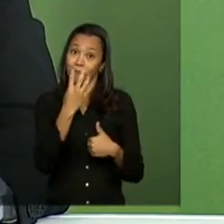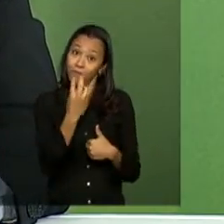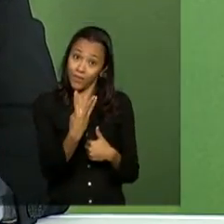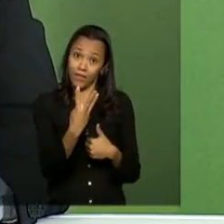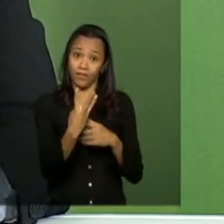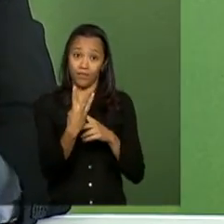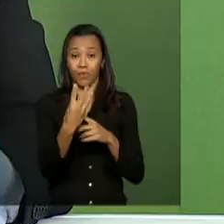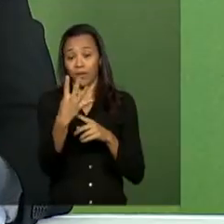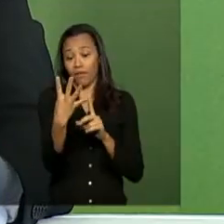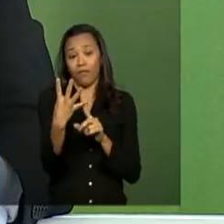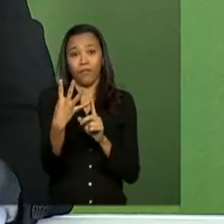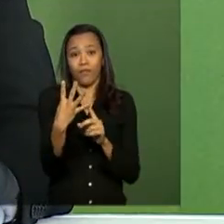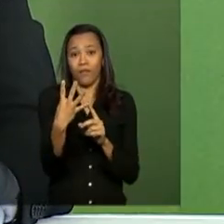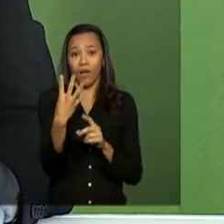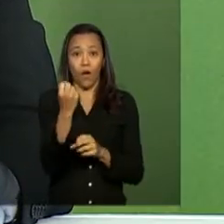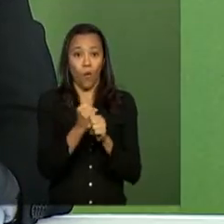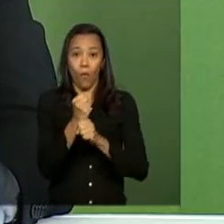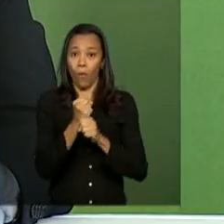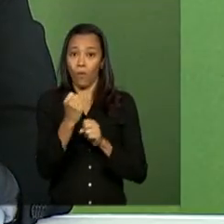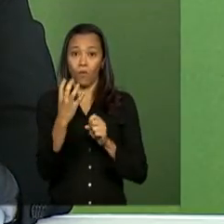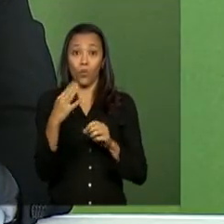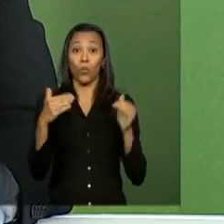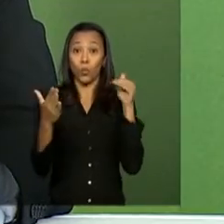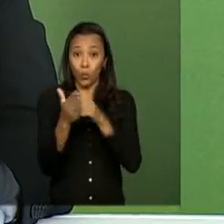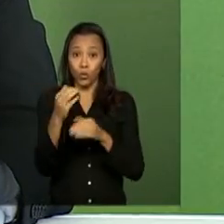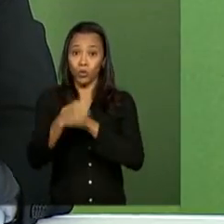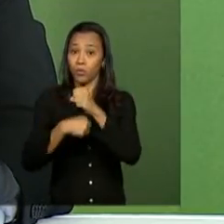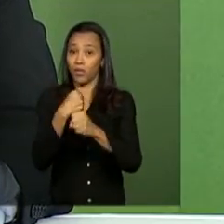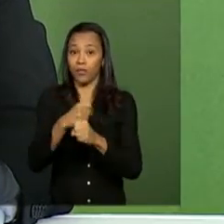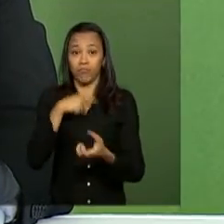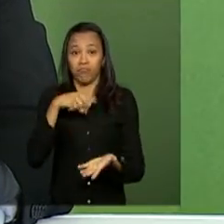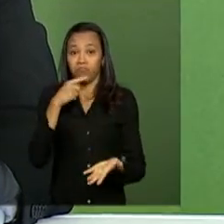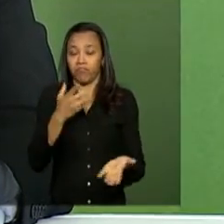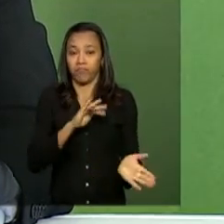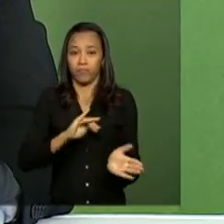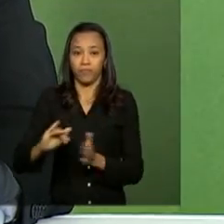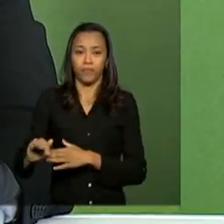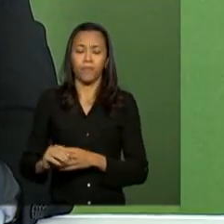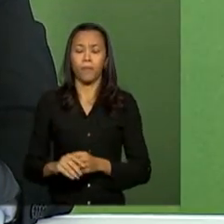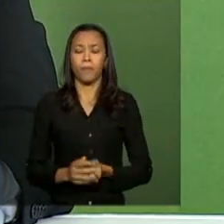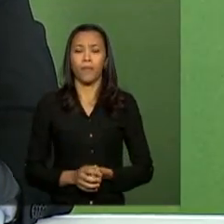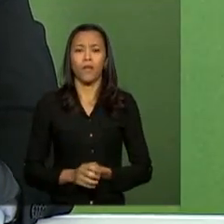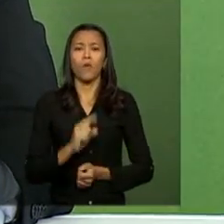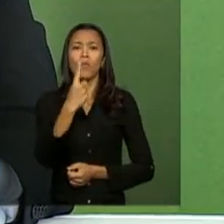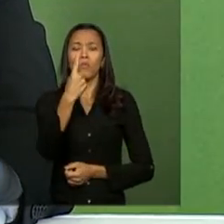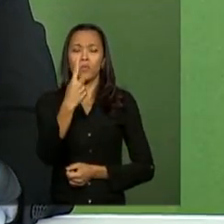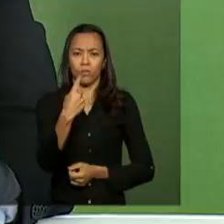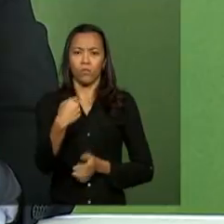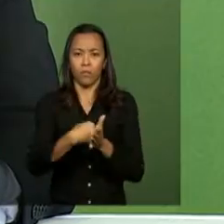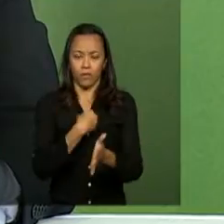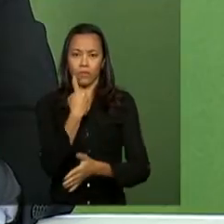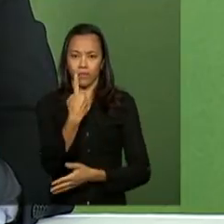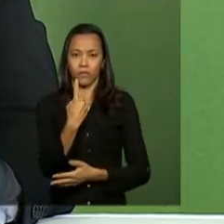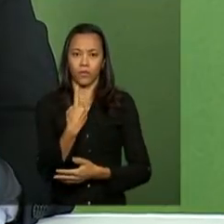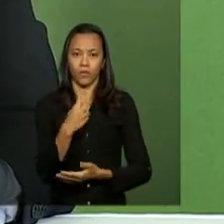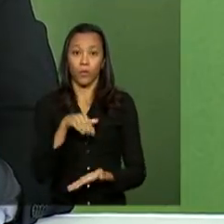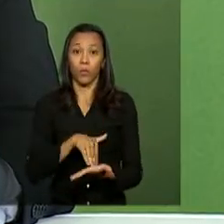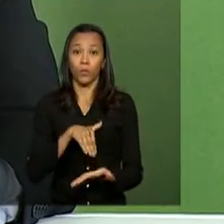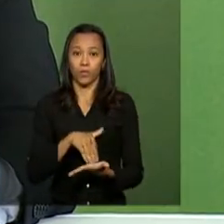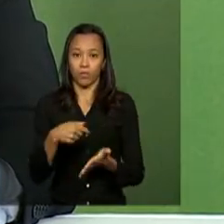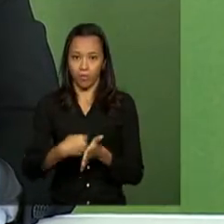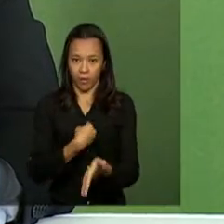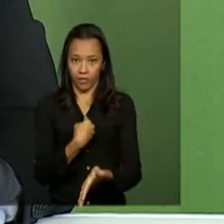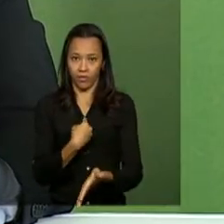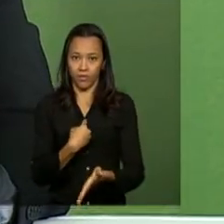me pega mais nada é gente vamos gravar início só mais umas questões é motivo pra ela que está grávida